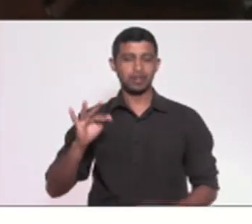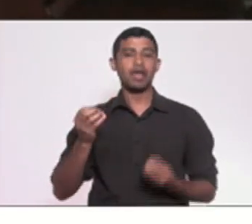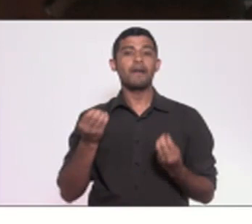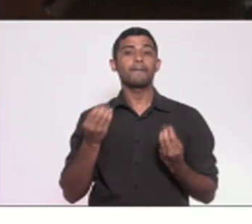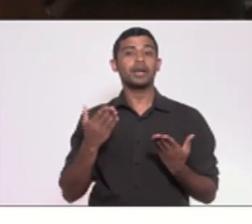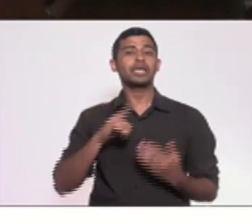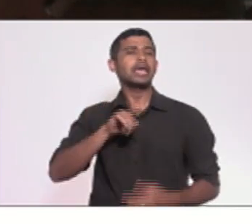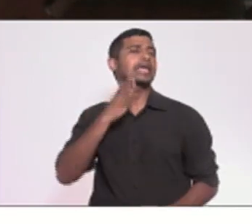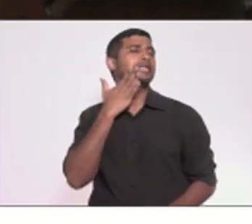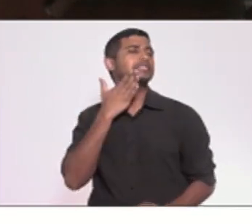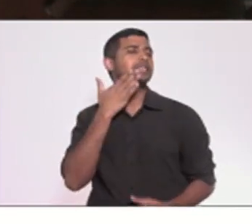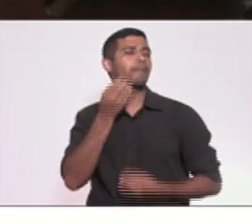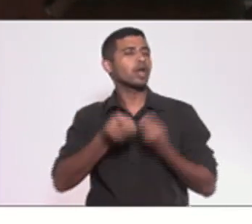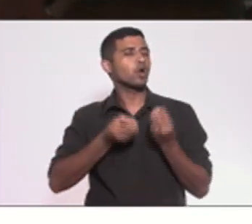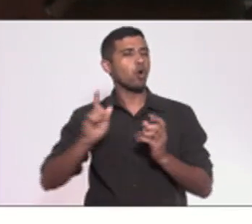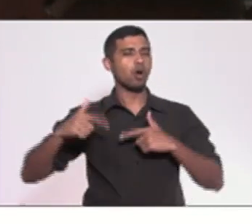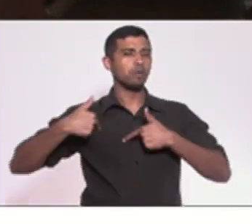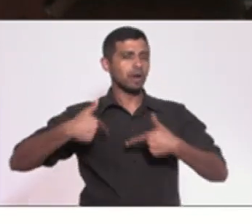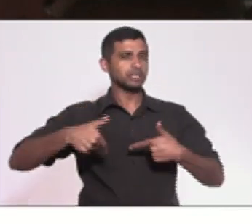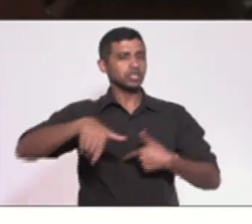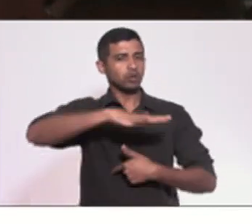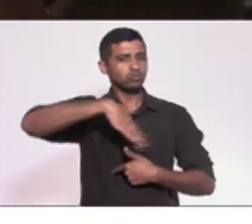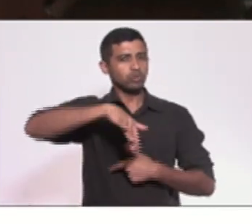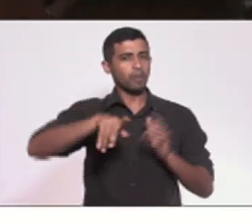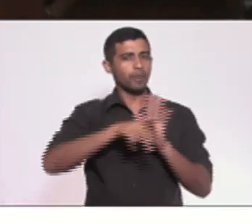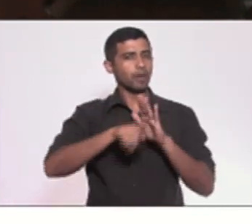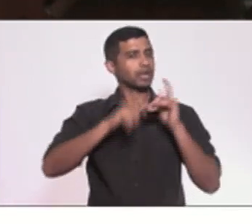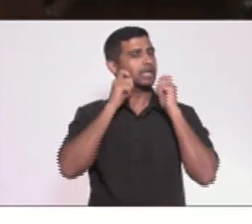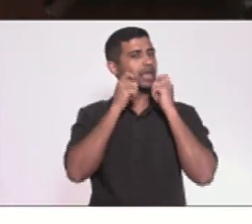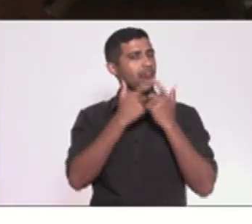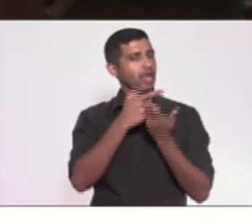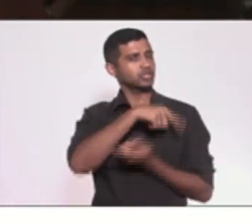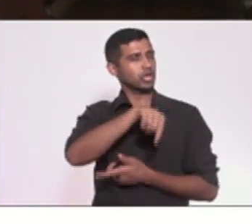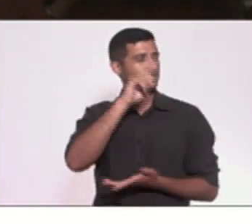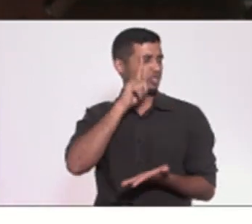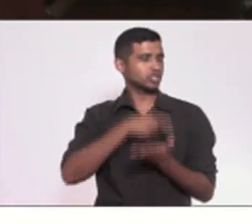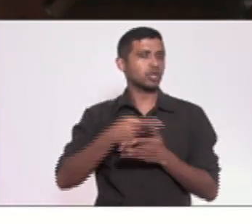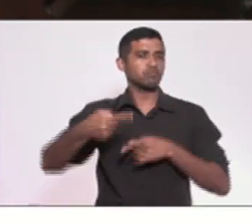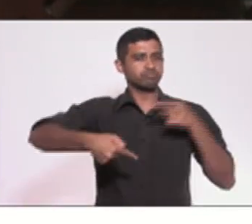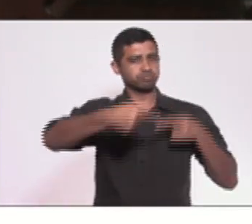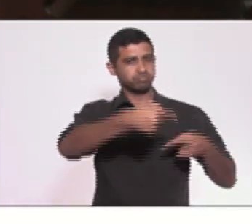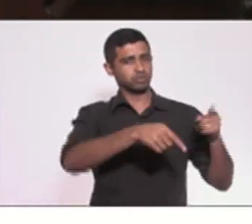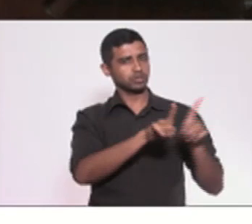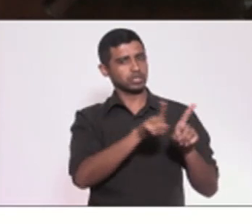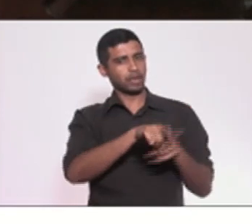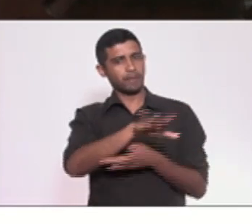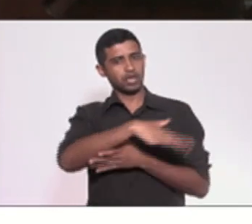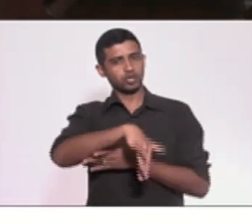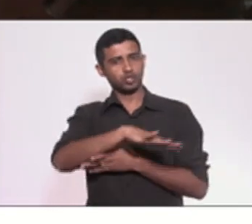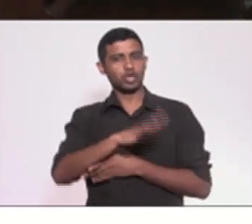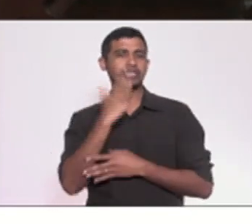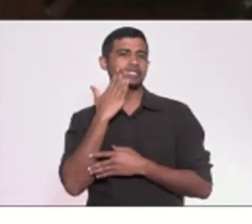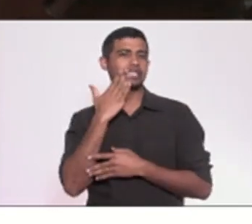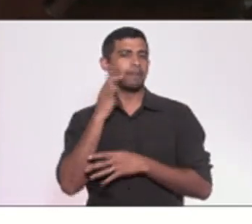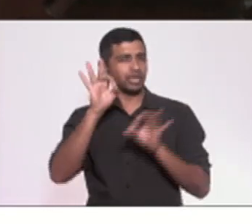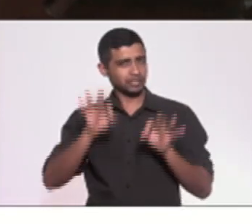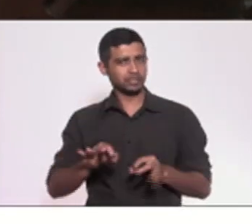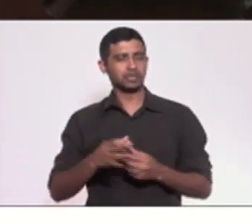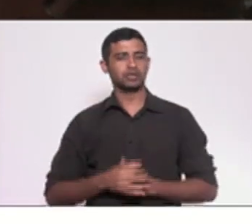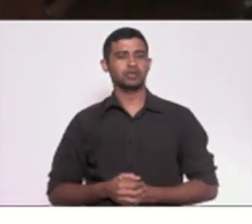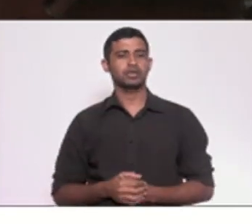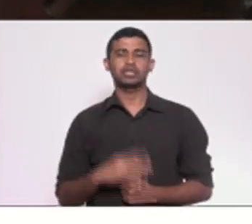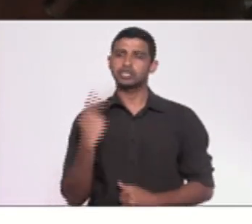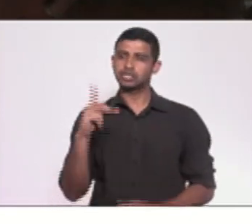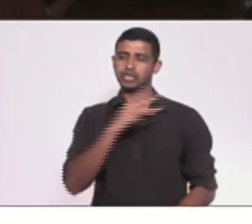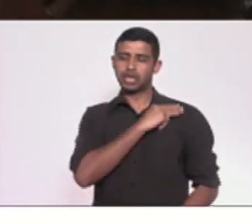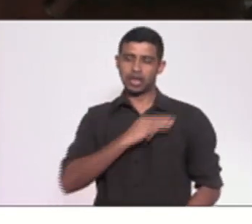tome ciência das medidas adotadas pelo Parlamento Estadual, também nos termos do que restou determinado pela eminente ministra